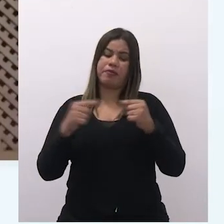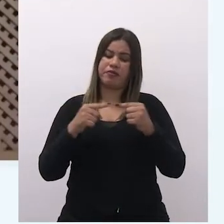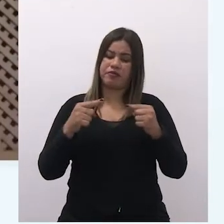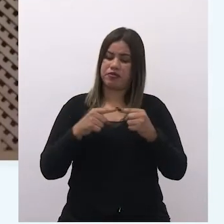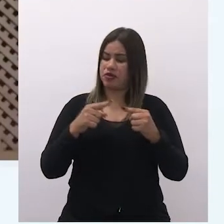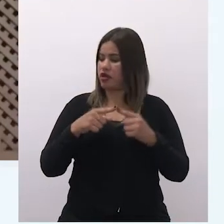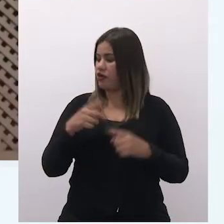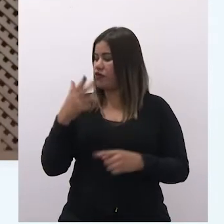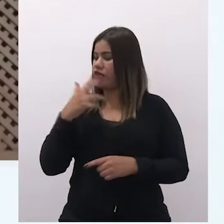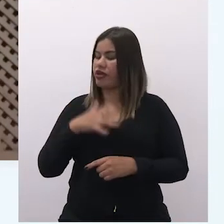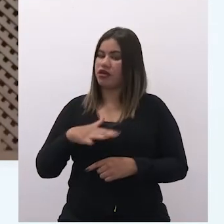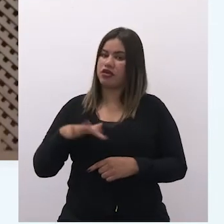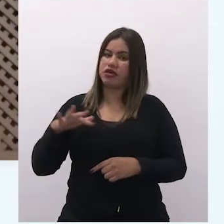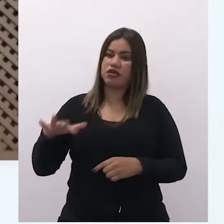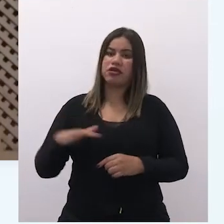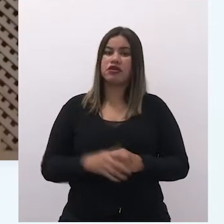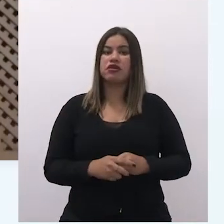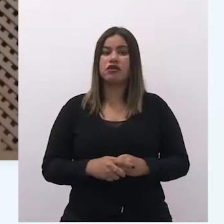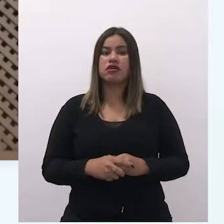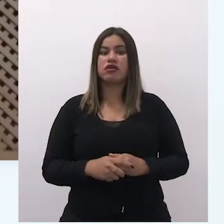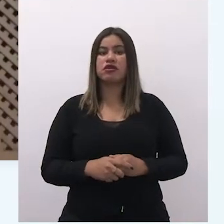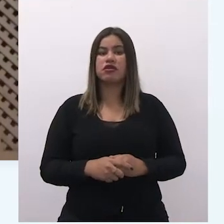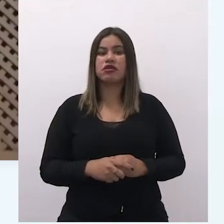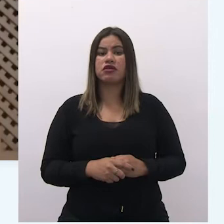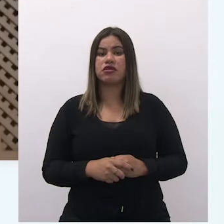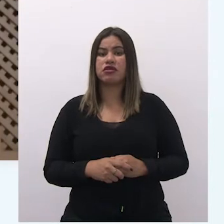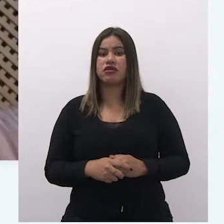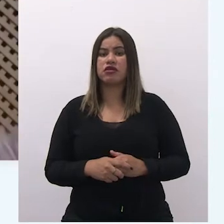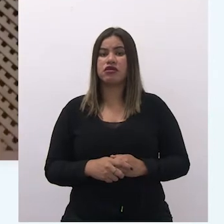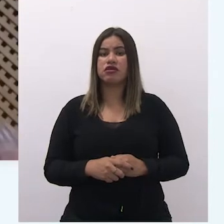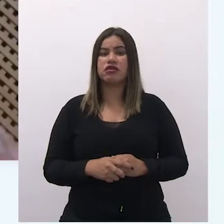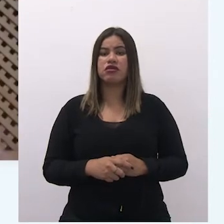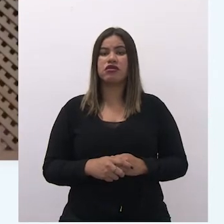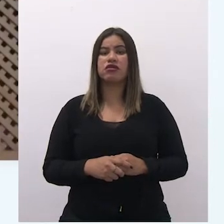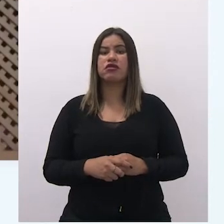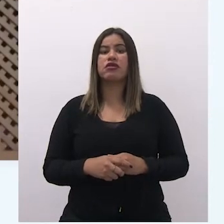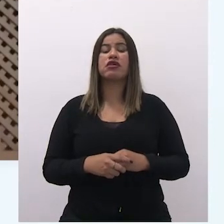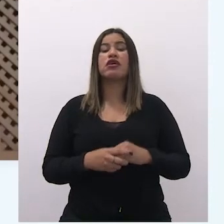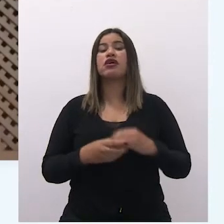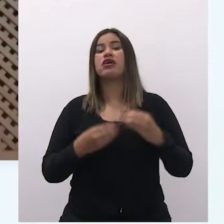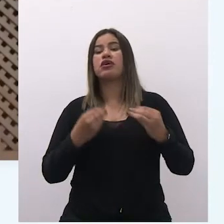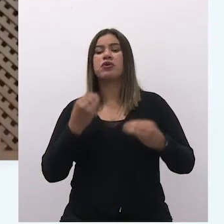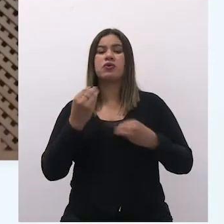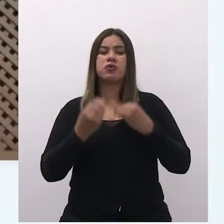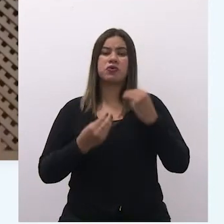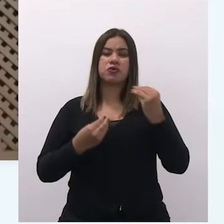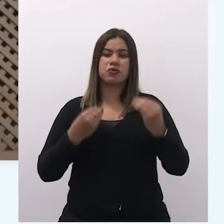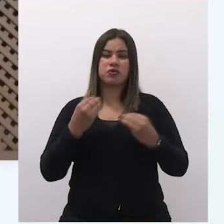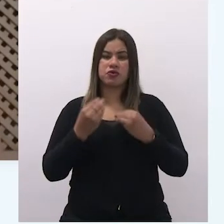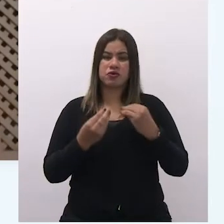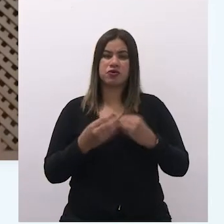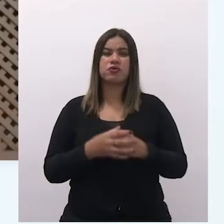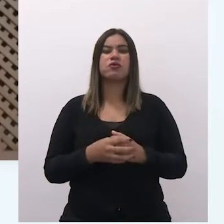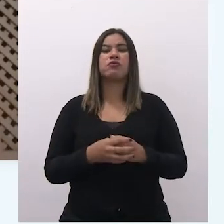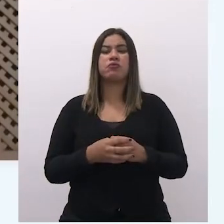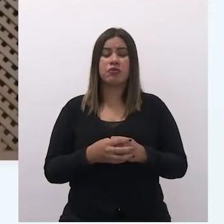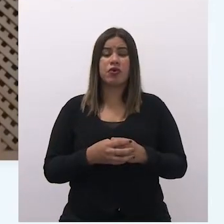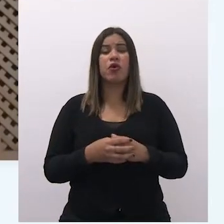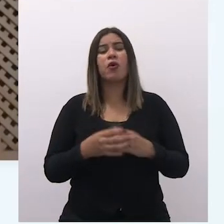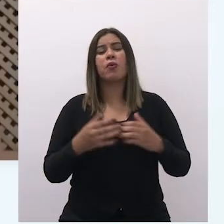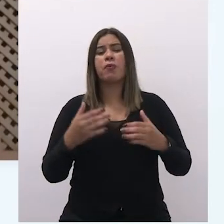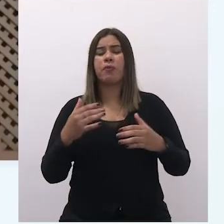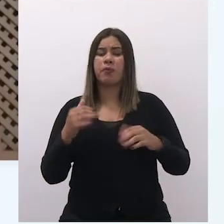a última fase, para agora essa fase da adolescência, porque estão acontecendo mudanças